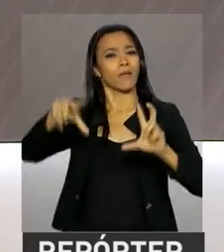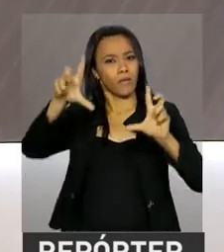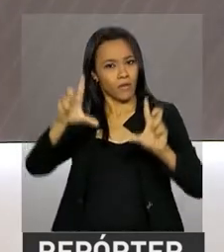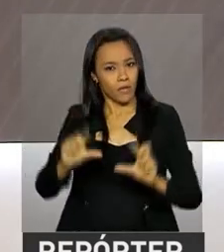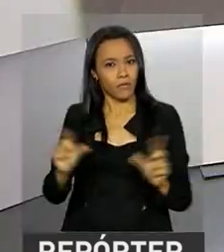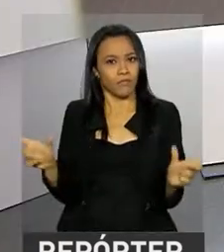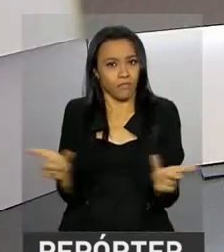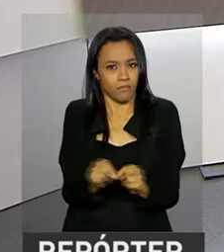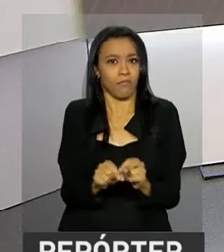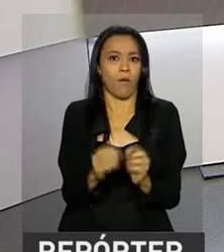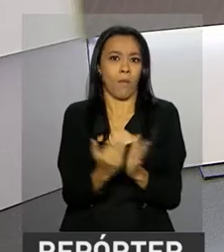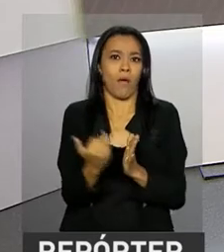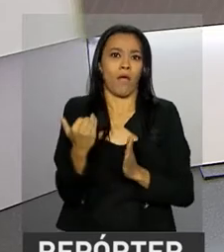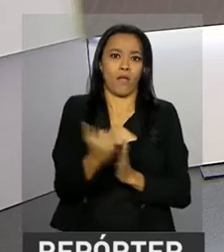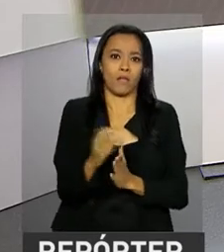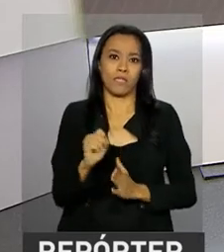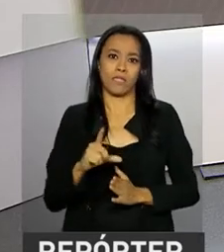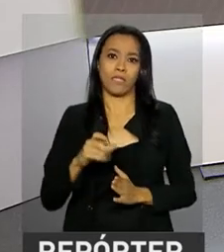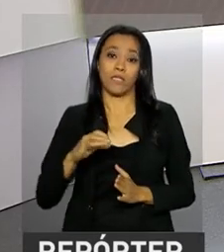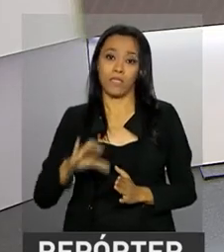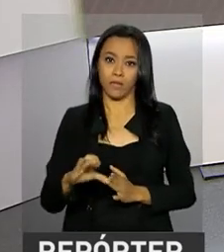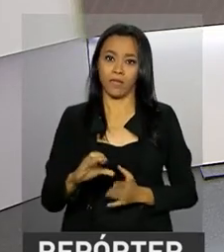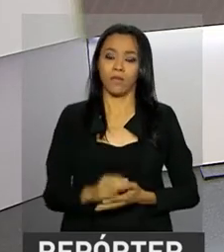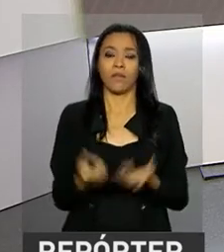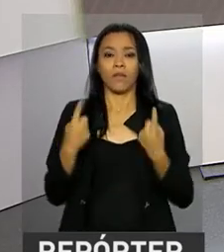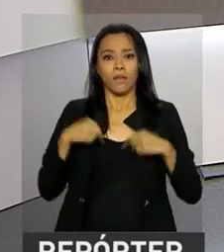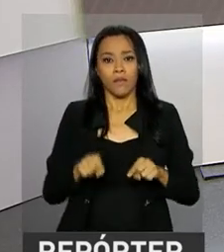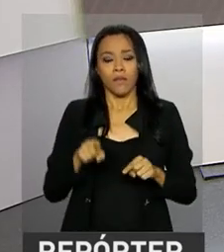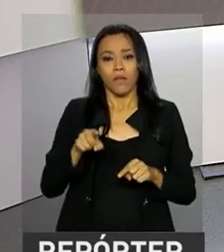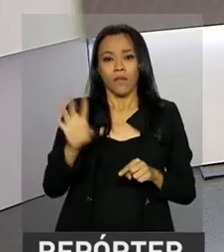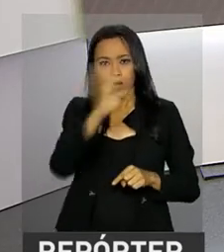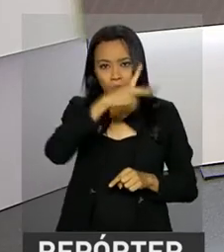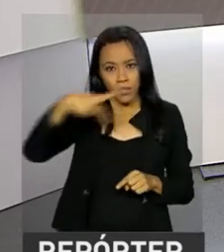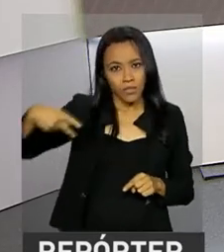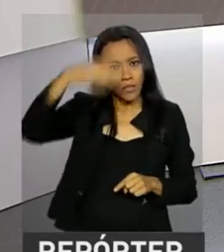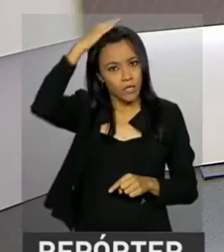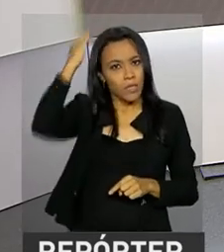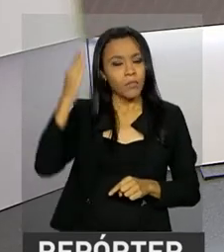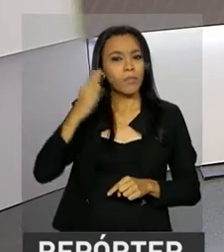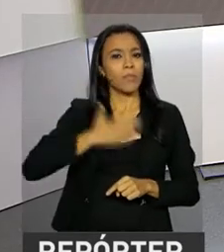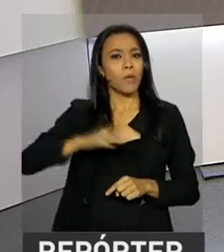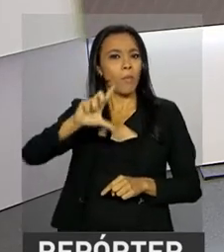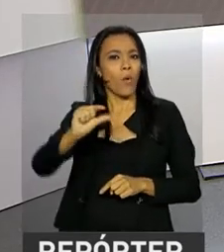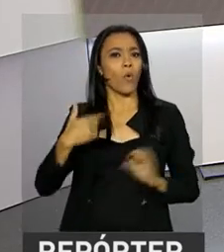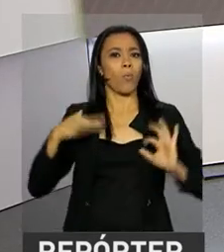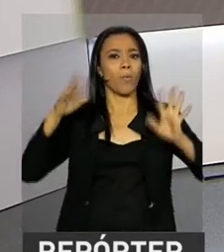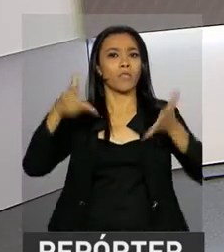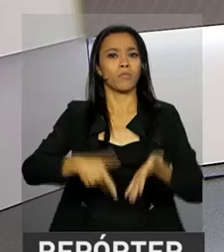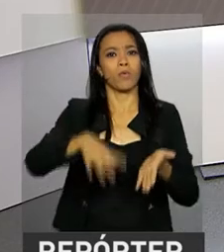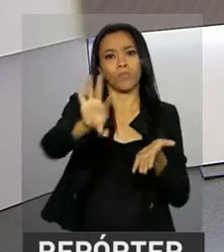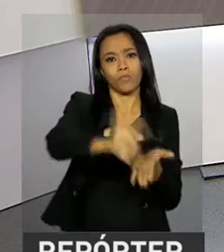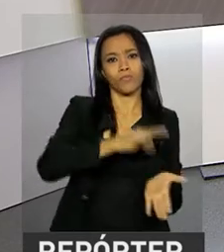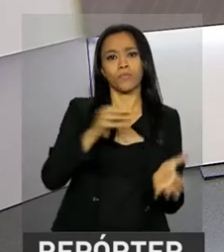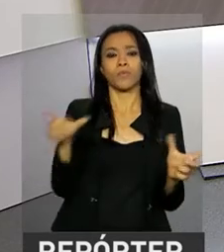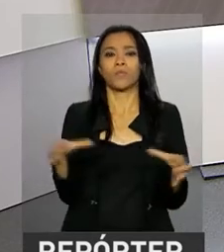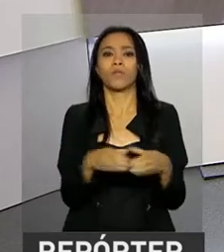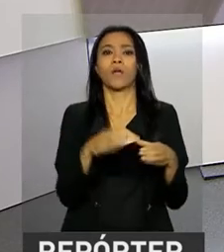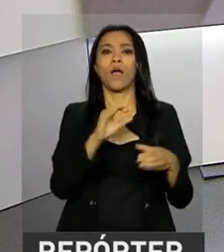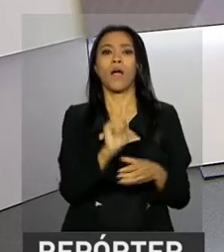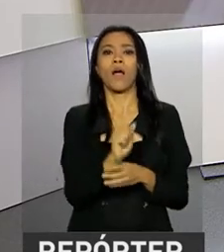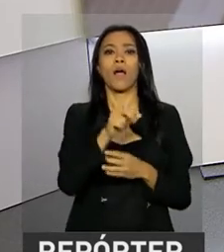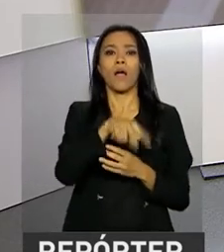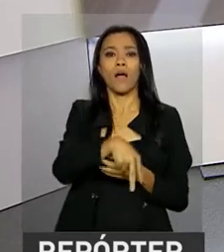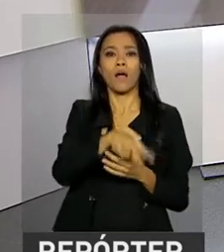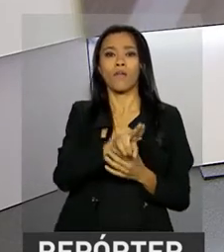selic e o presidente michel temer participam agora pouco de uma cerimônia que formalizou um acordo entre a anvisa agência nacional